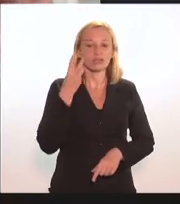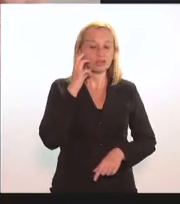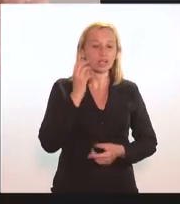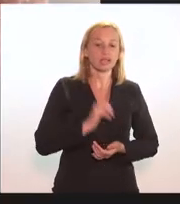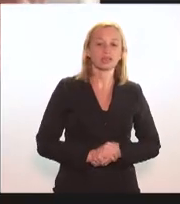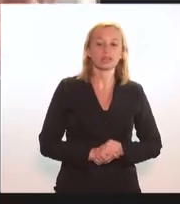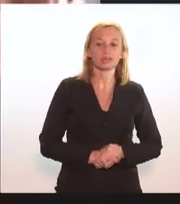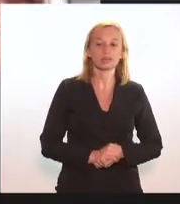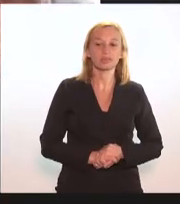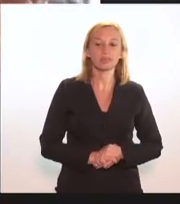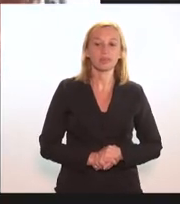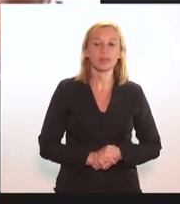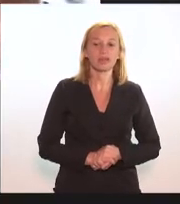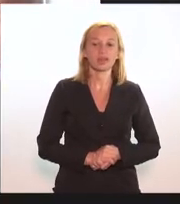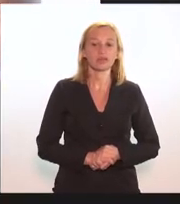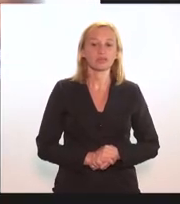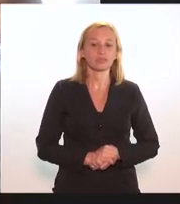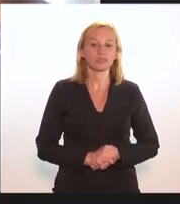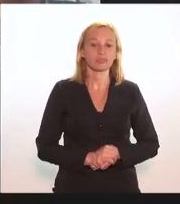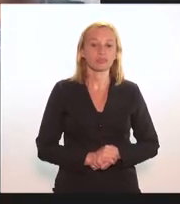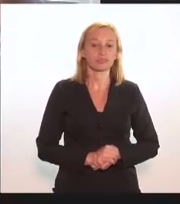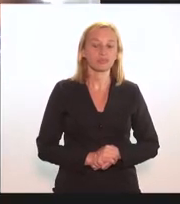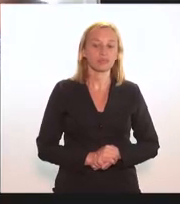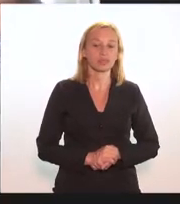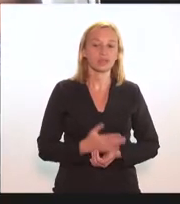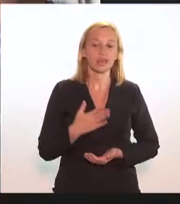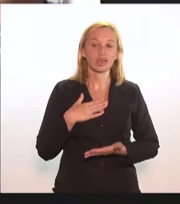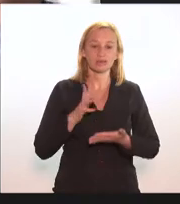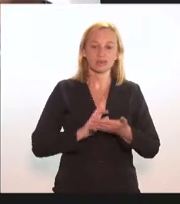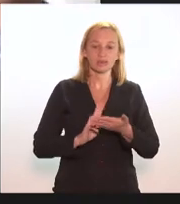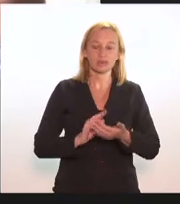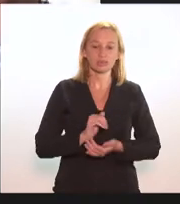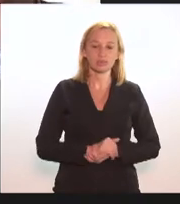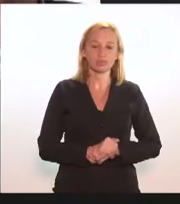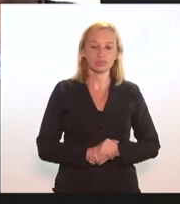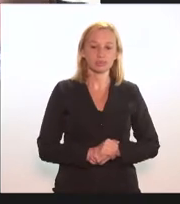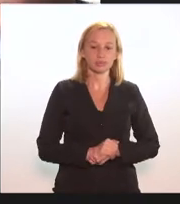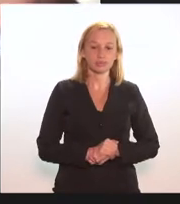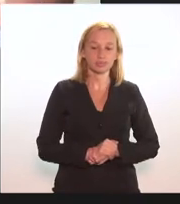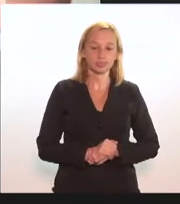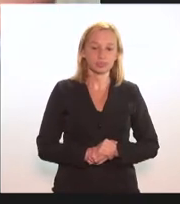Carneiro. Deputado, depois me escreve, por favor. Deputado Alexandre